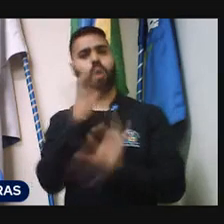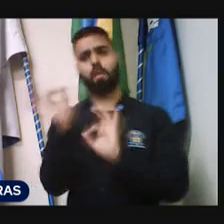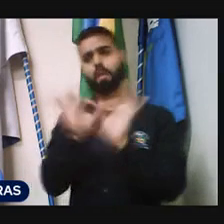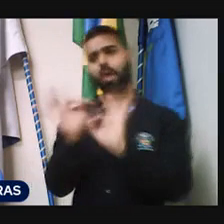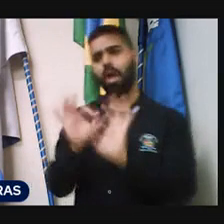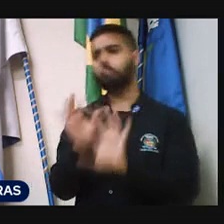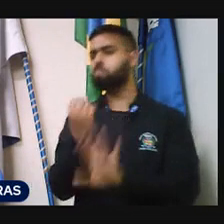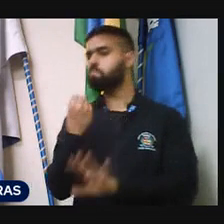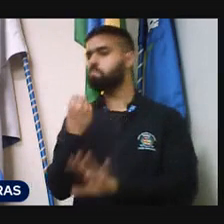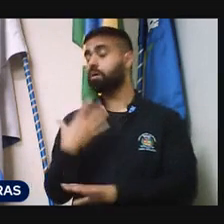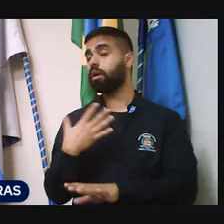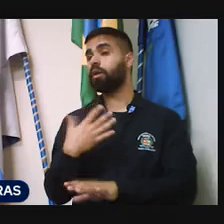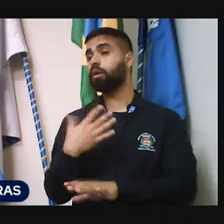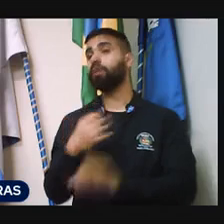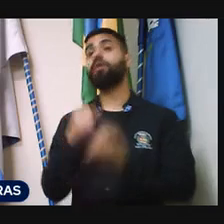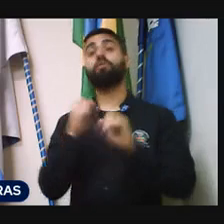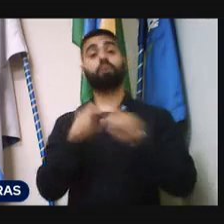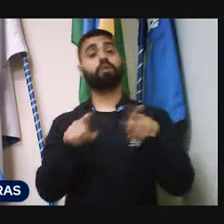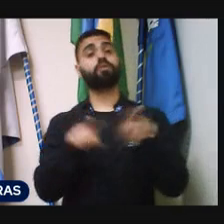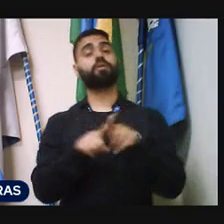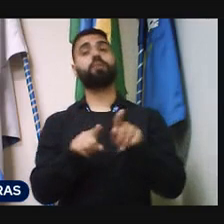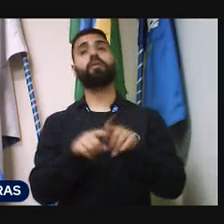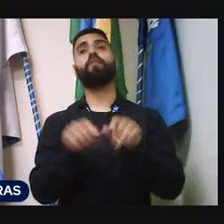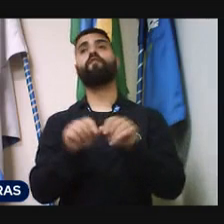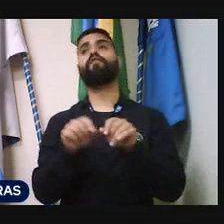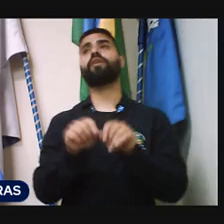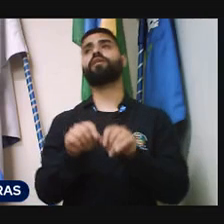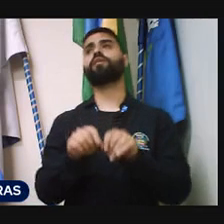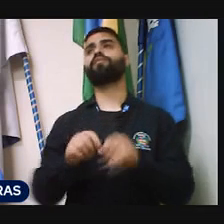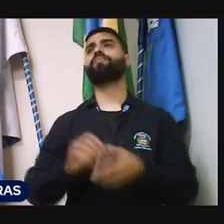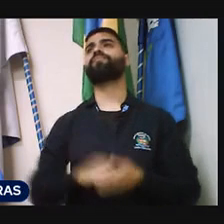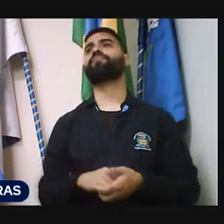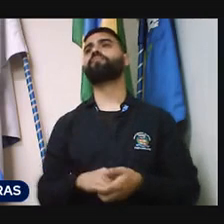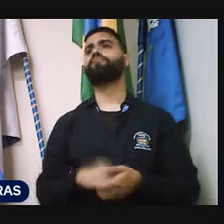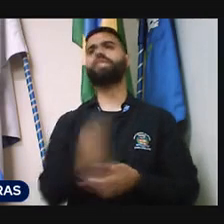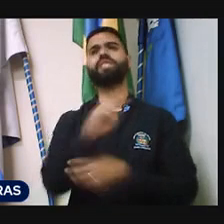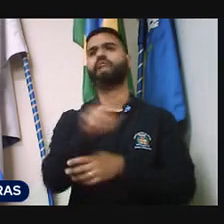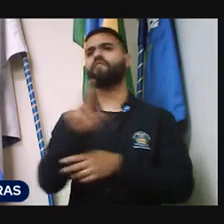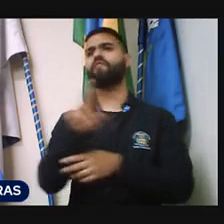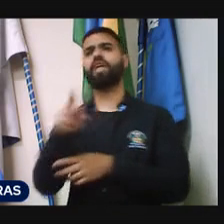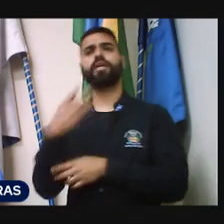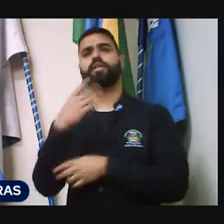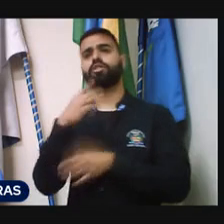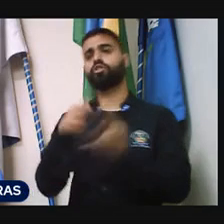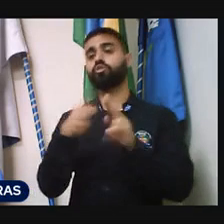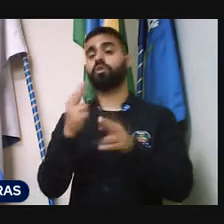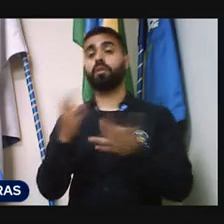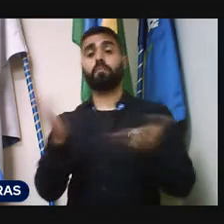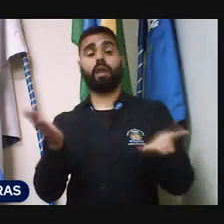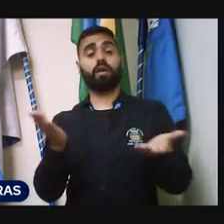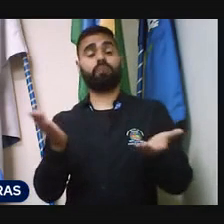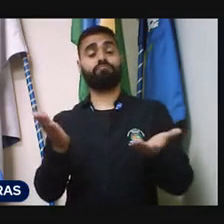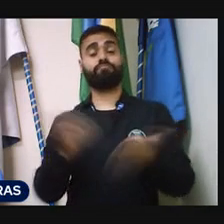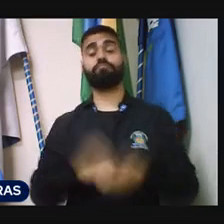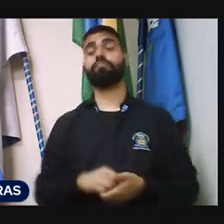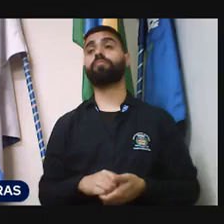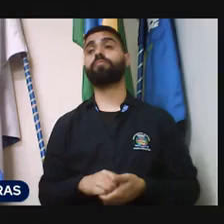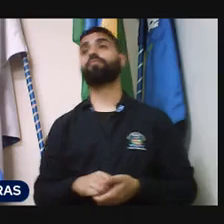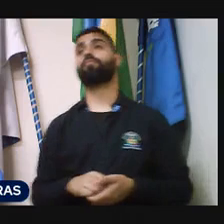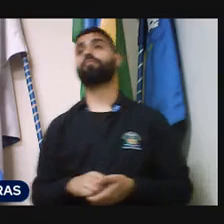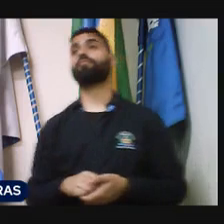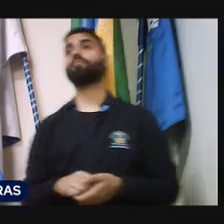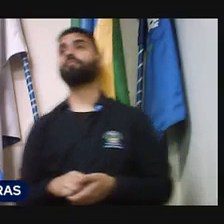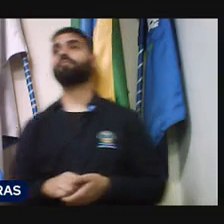bem que faz e tem capacidade para fazer verso cirurgia só que a gente não pode né